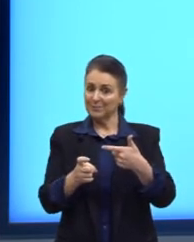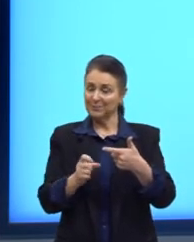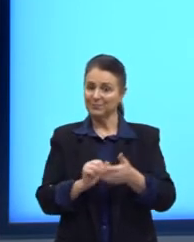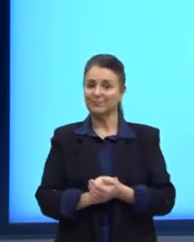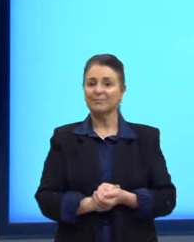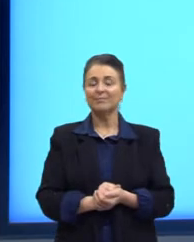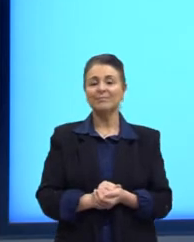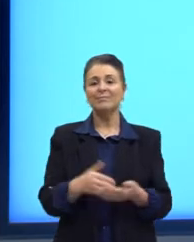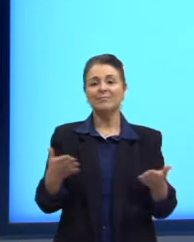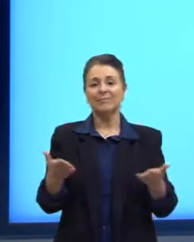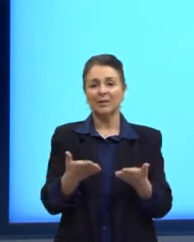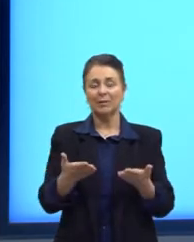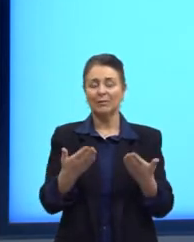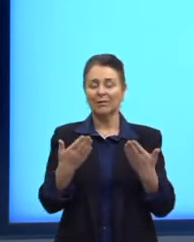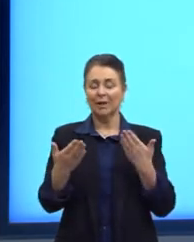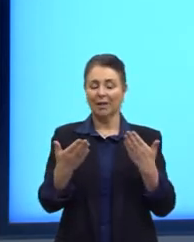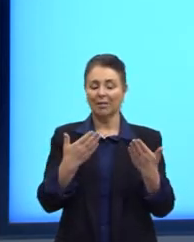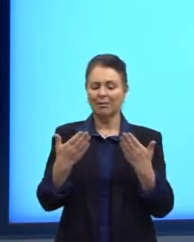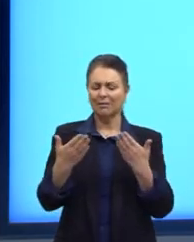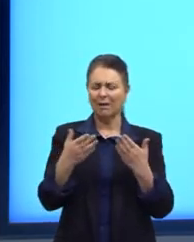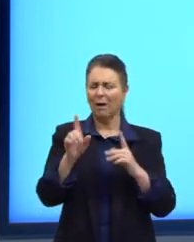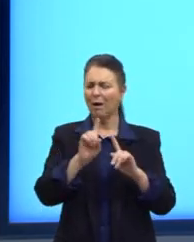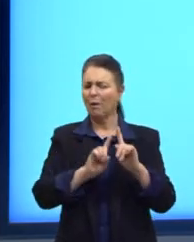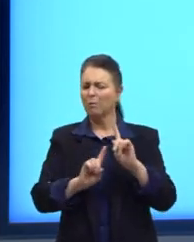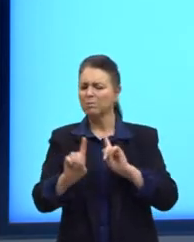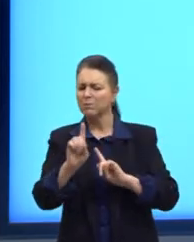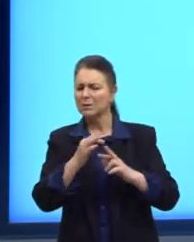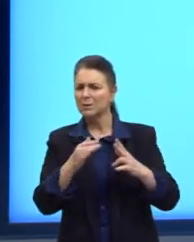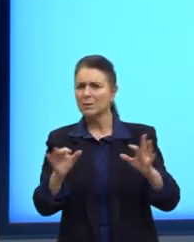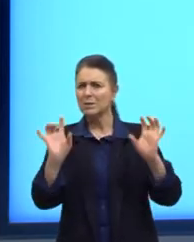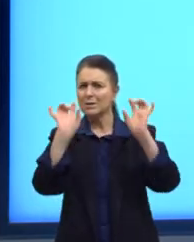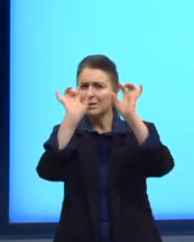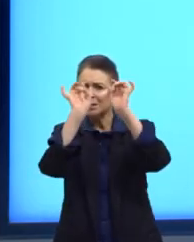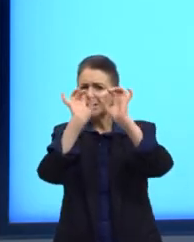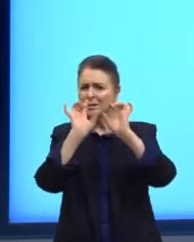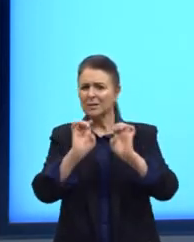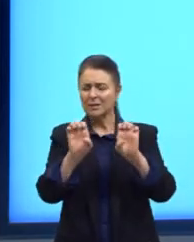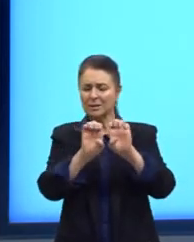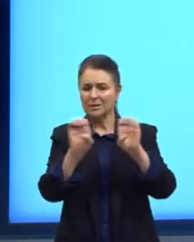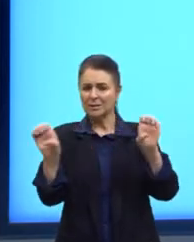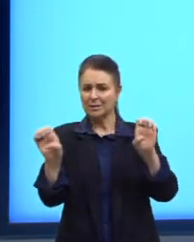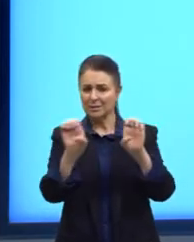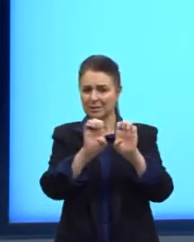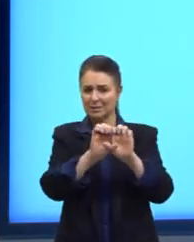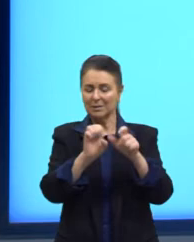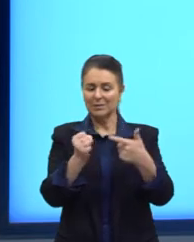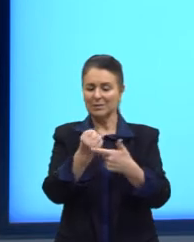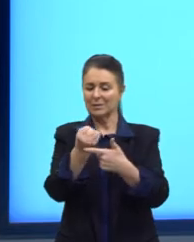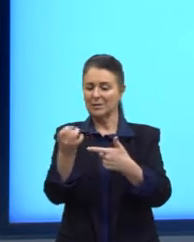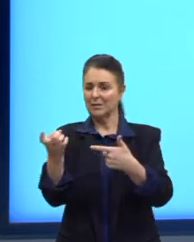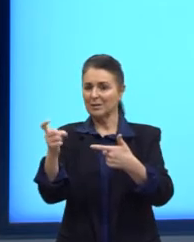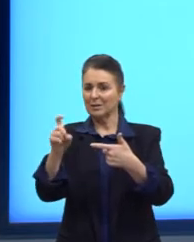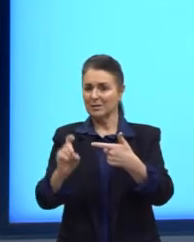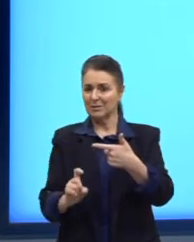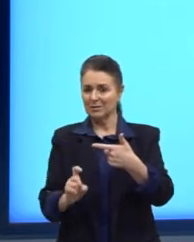Então nós vamos analisar alguns casos específicos das equações logarítmicas